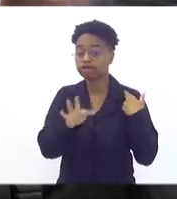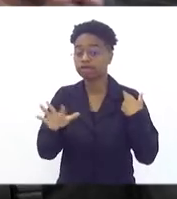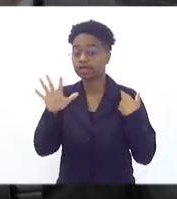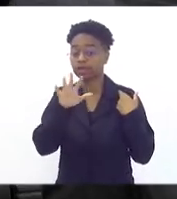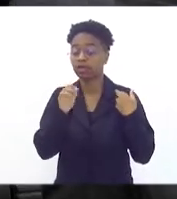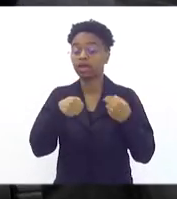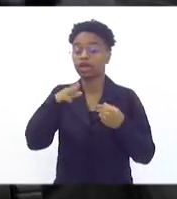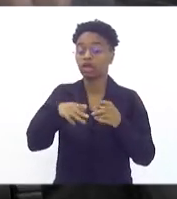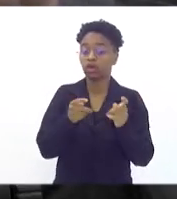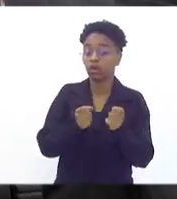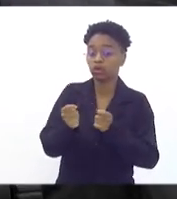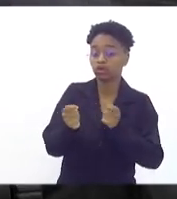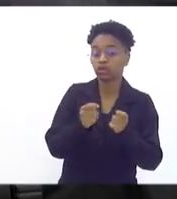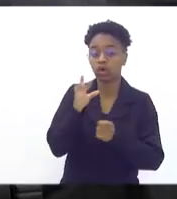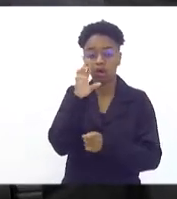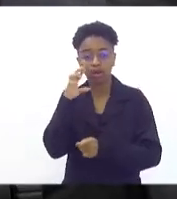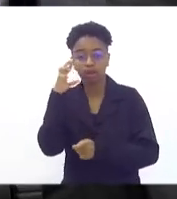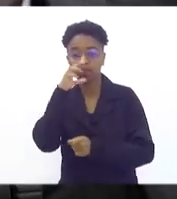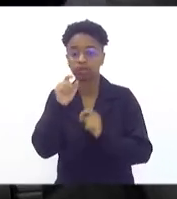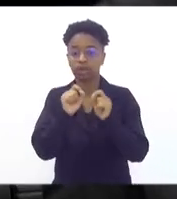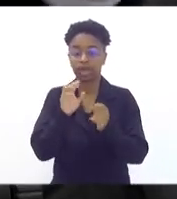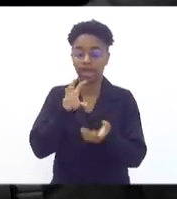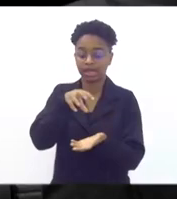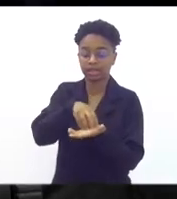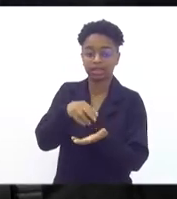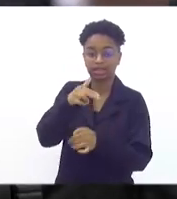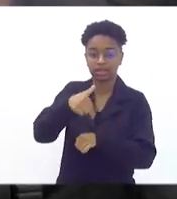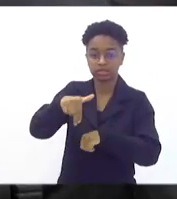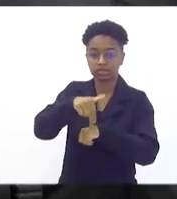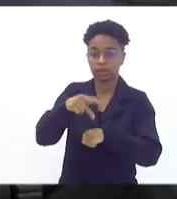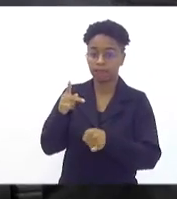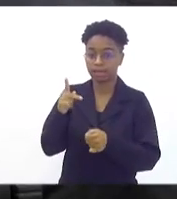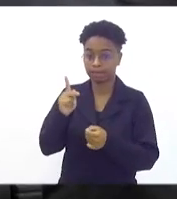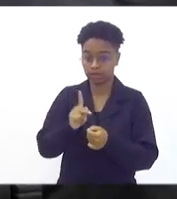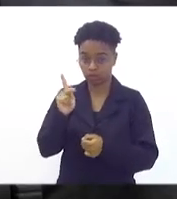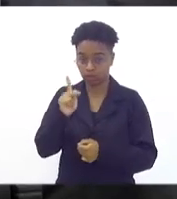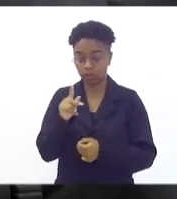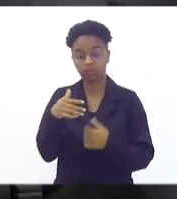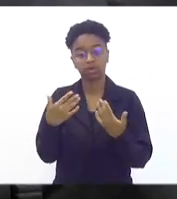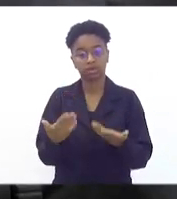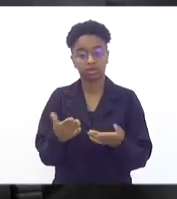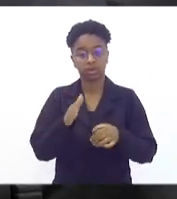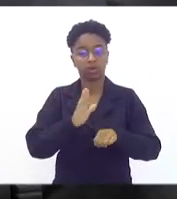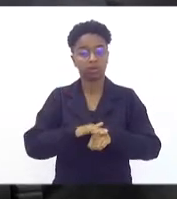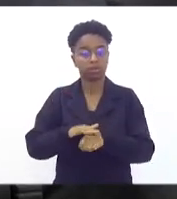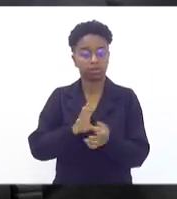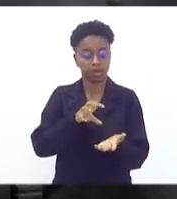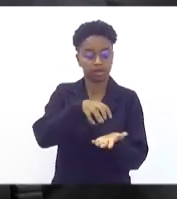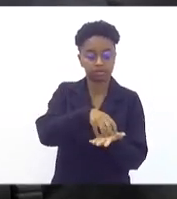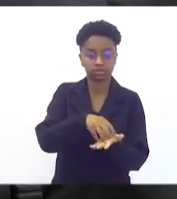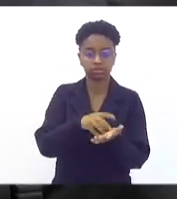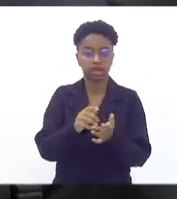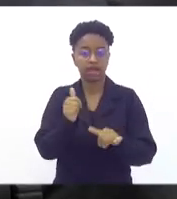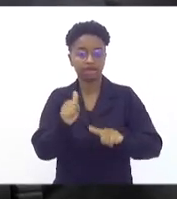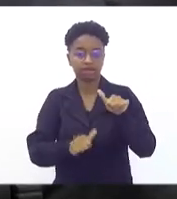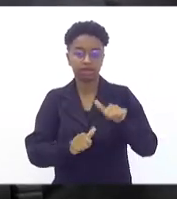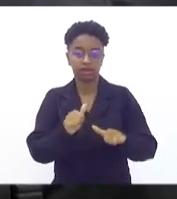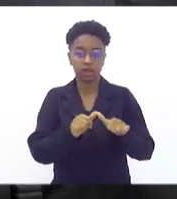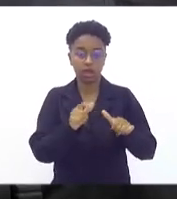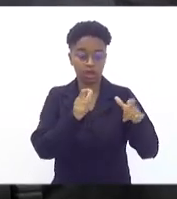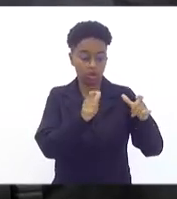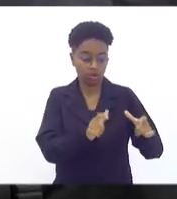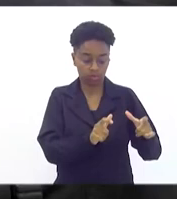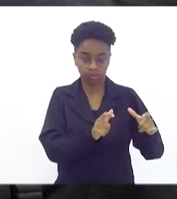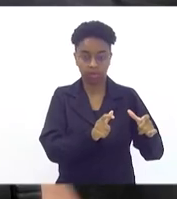seja quem controla Quem fiscaliza chama-se a agência nacional de petróleo Então ela que faz avaliação de onde sai do poço